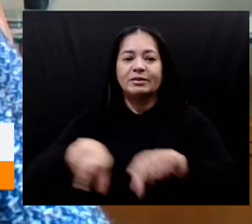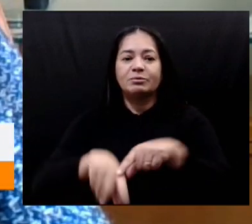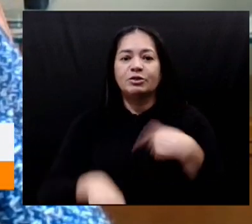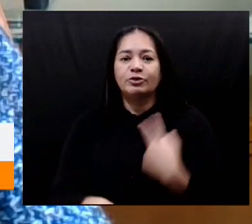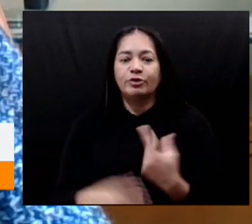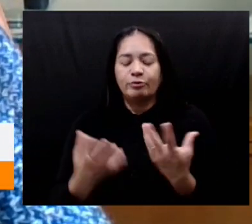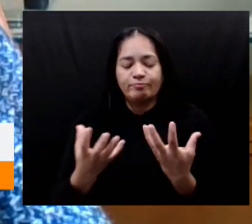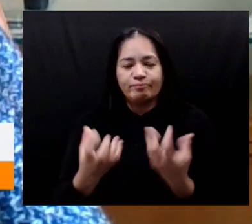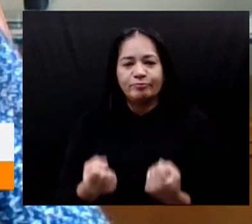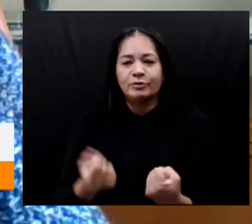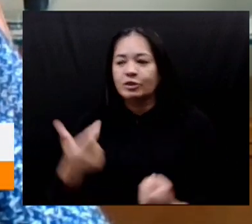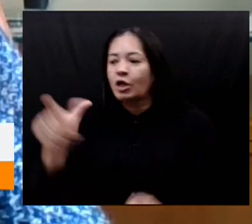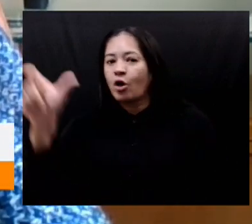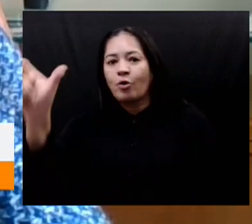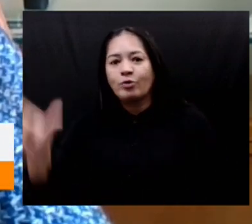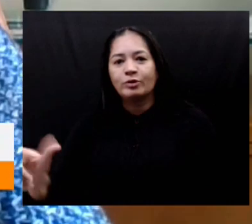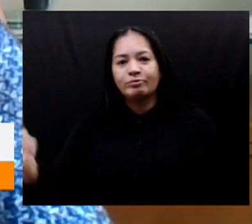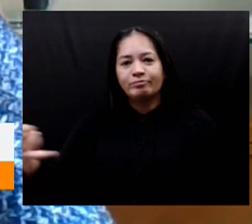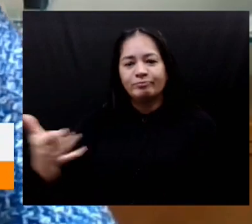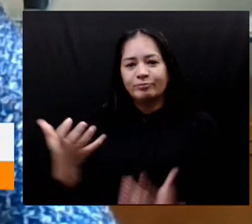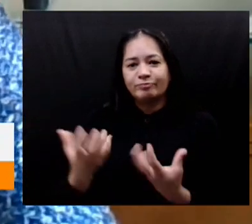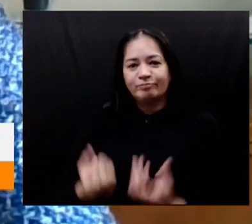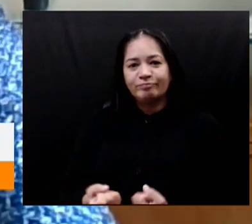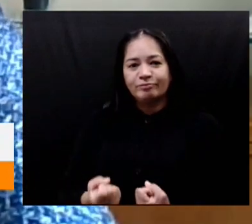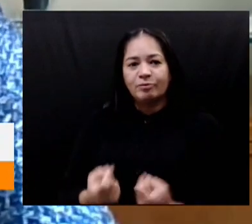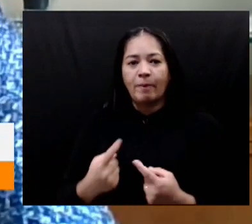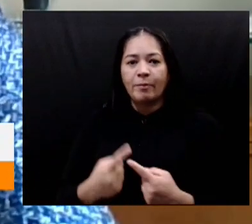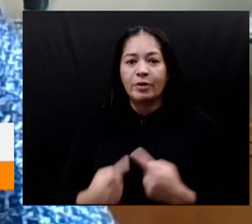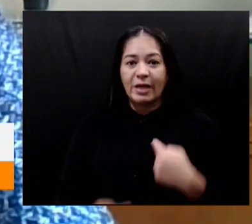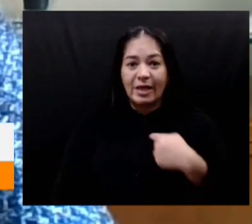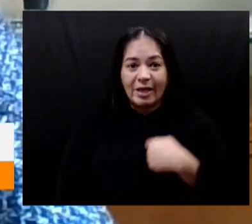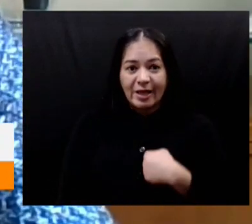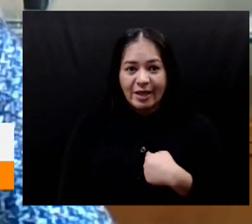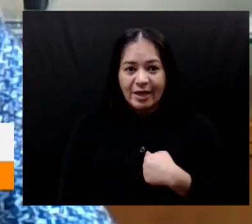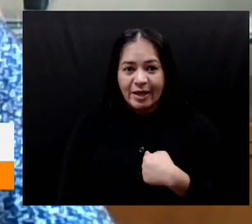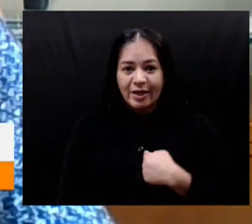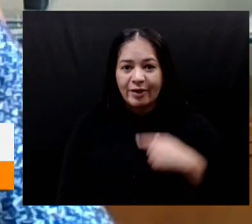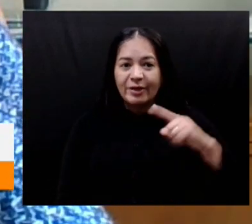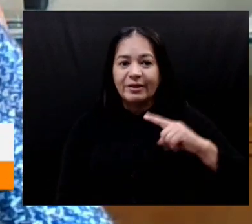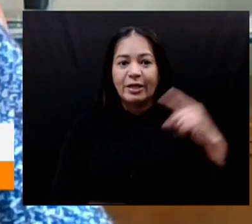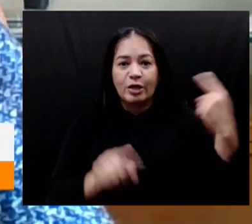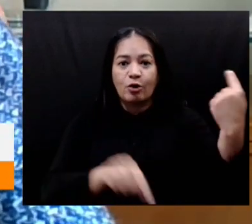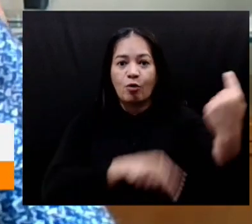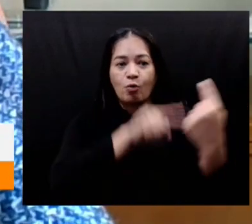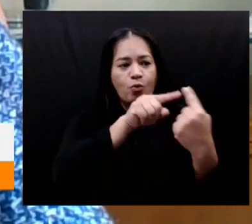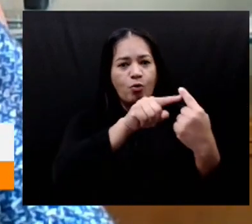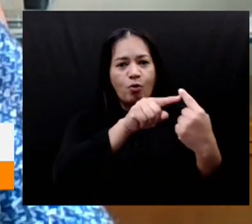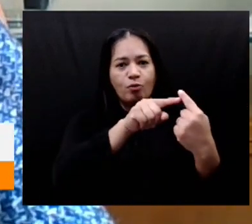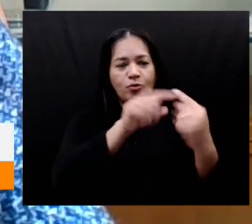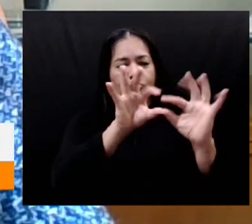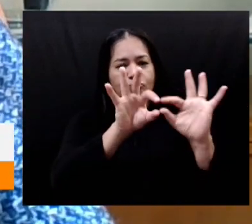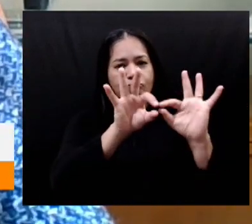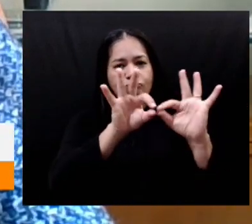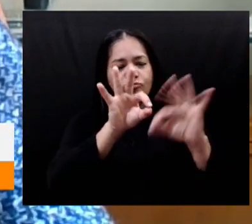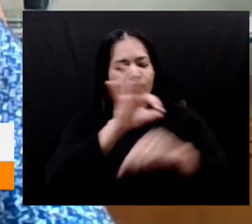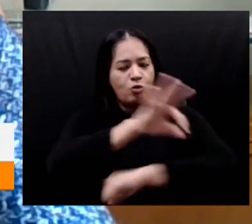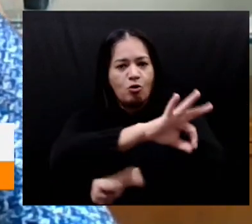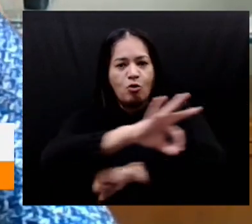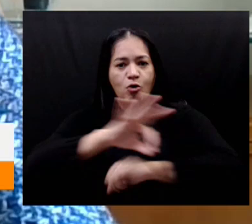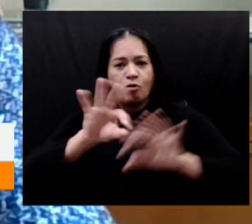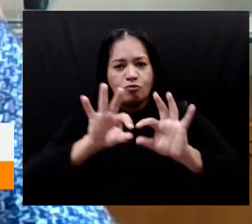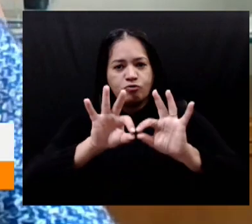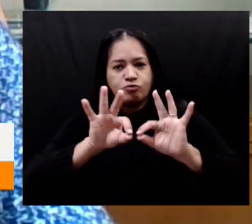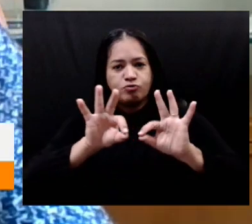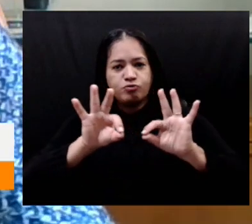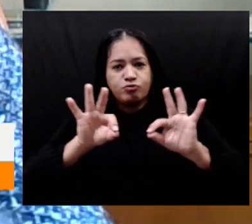outro. Porque esse eu idealizado, ele tem uma meta, uma régua muito alta. Por isso é